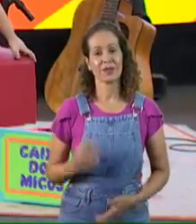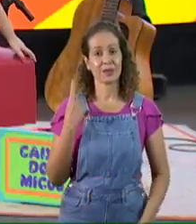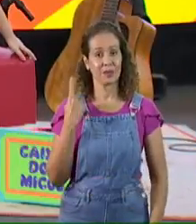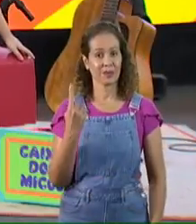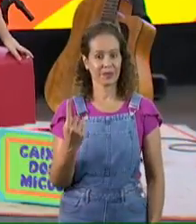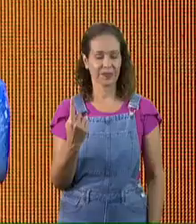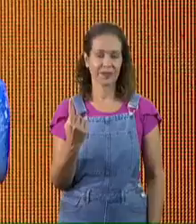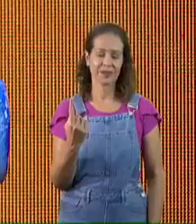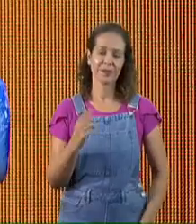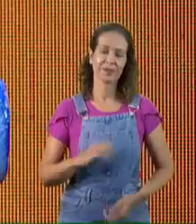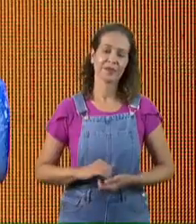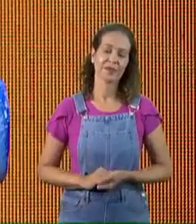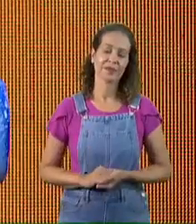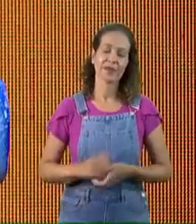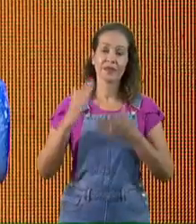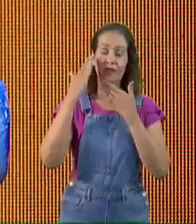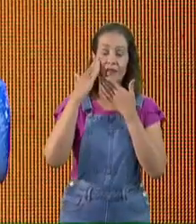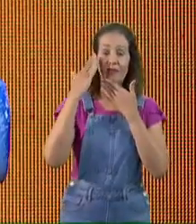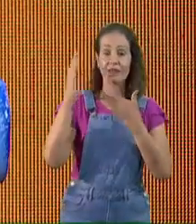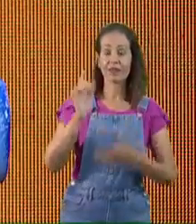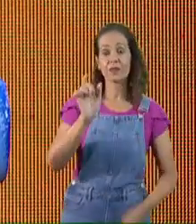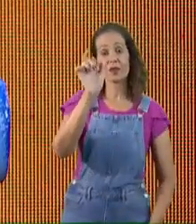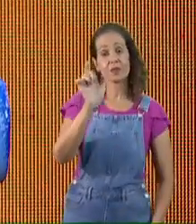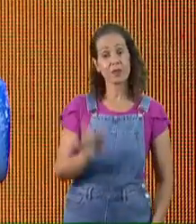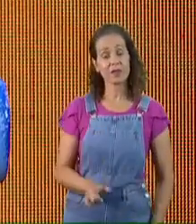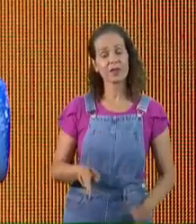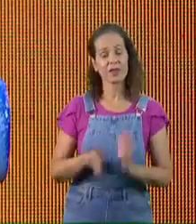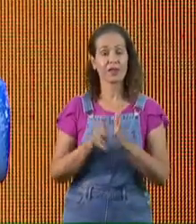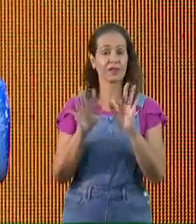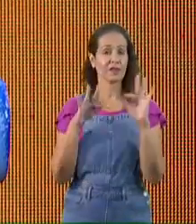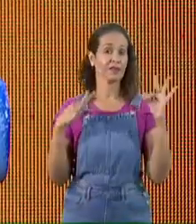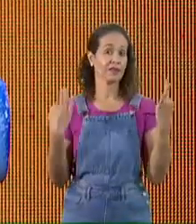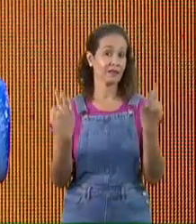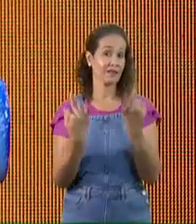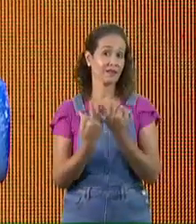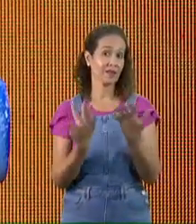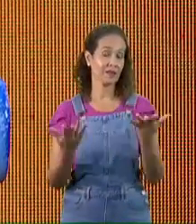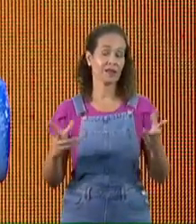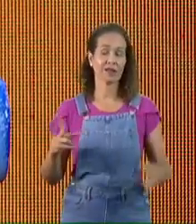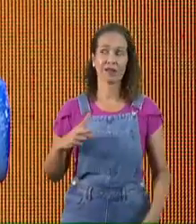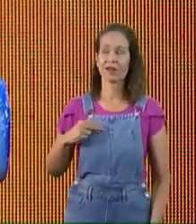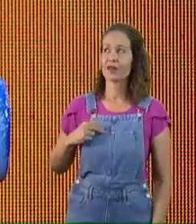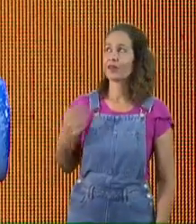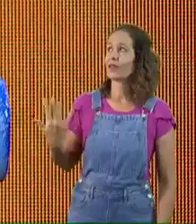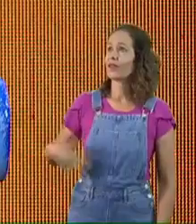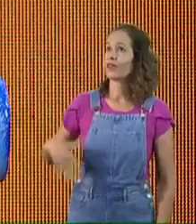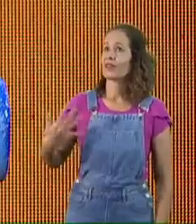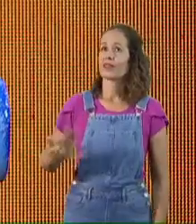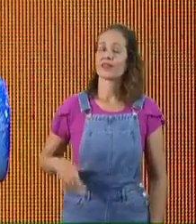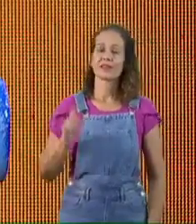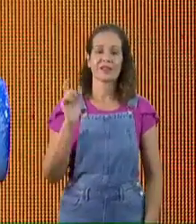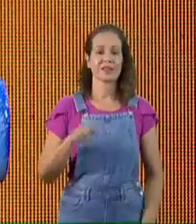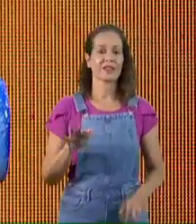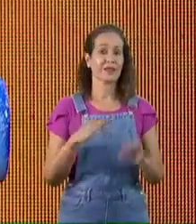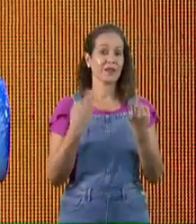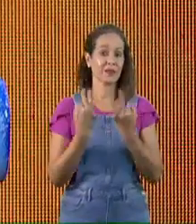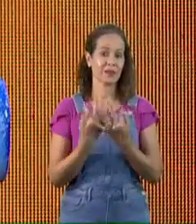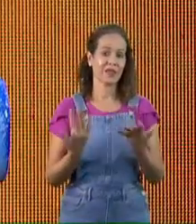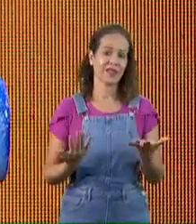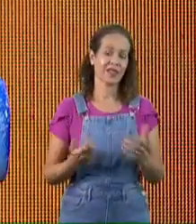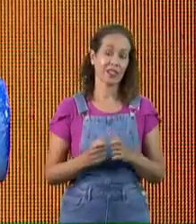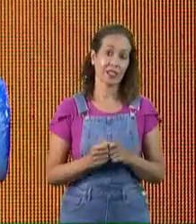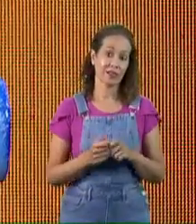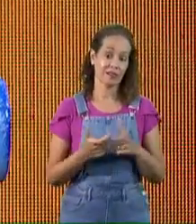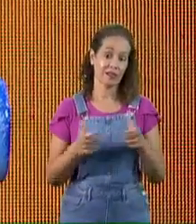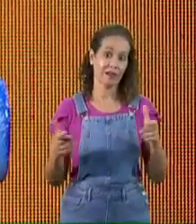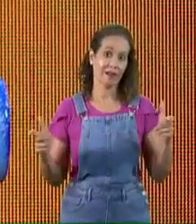Um. Gratidão por alguém da família. Nossa, por alguém da família. Minha família é um tiquinho